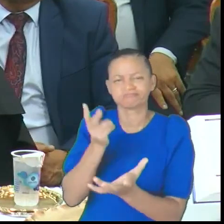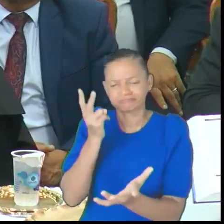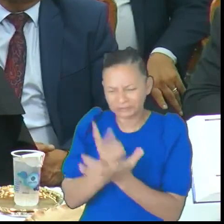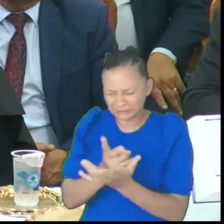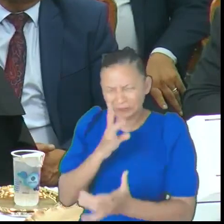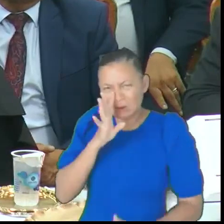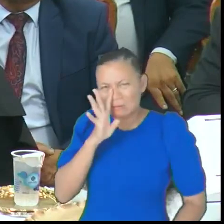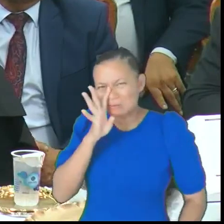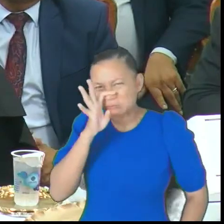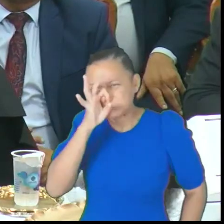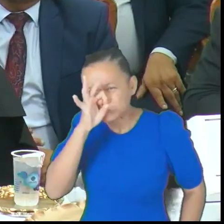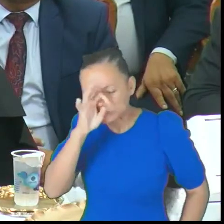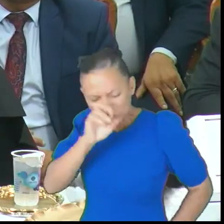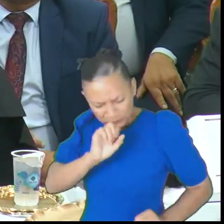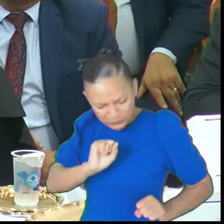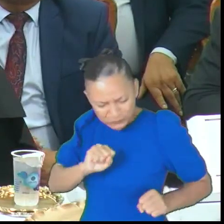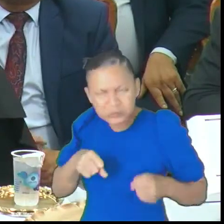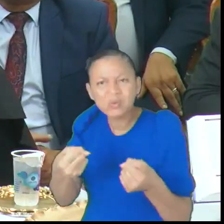perseverar